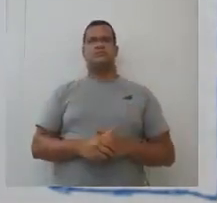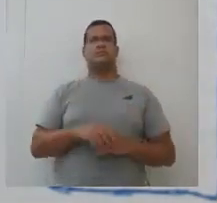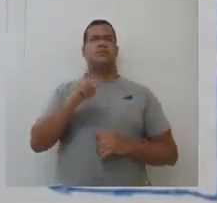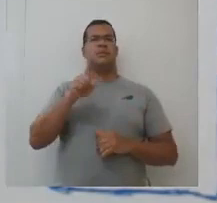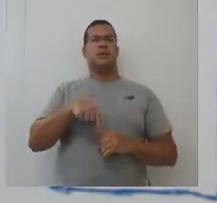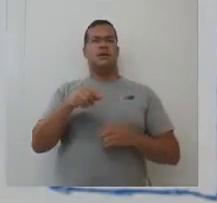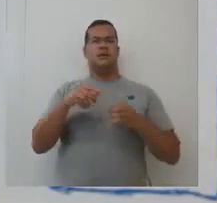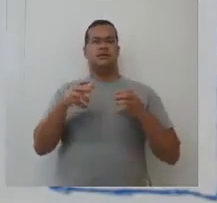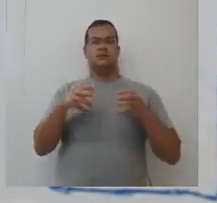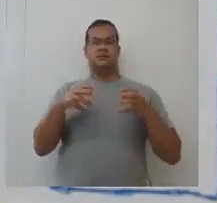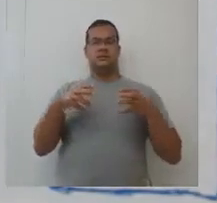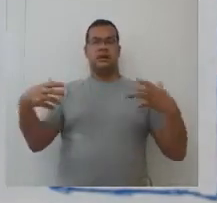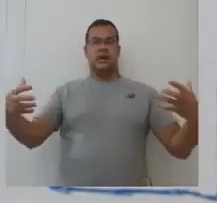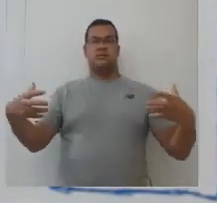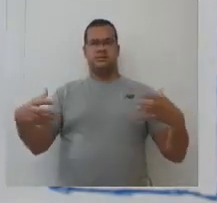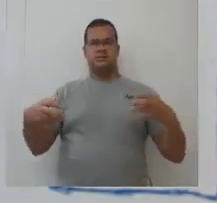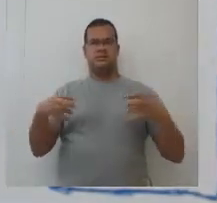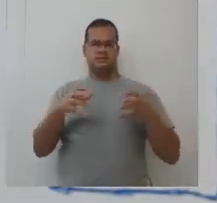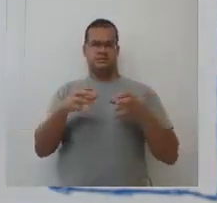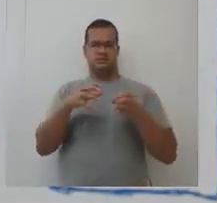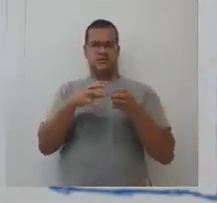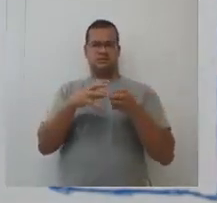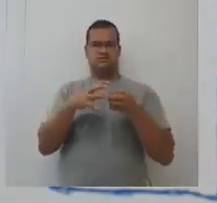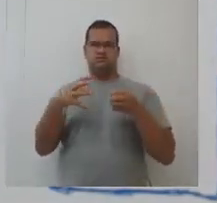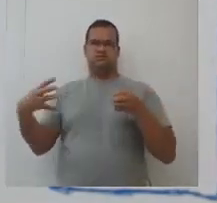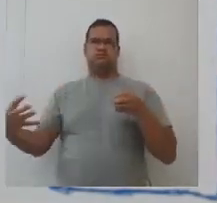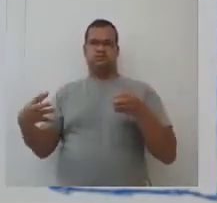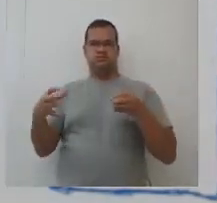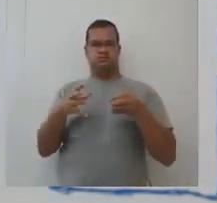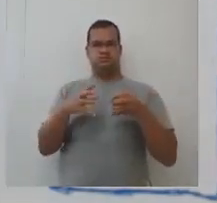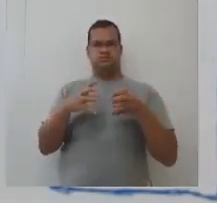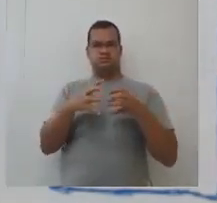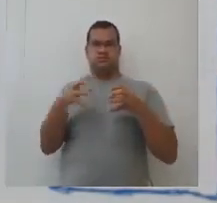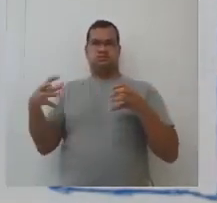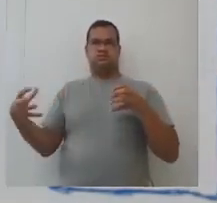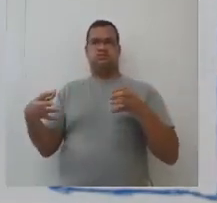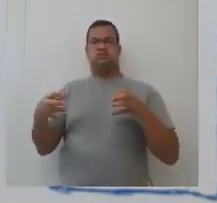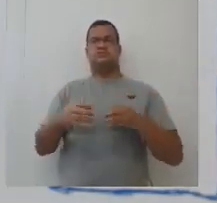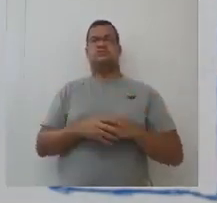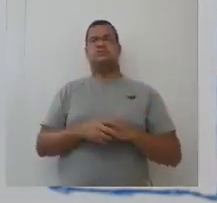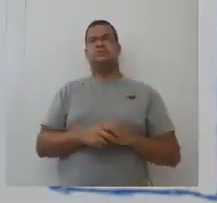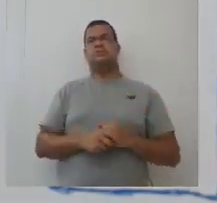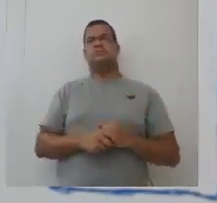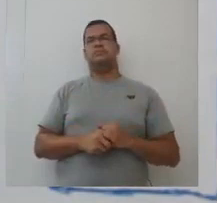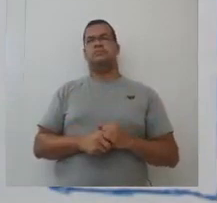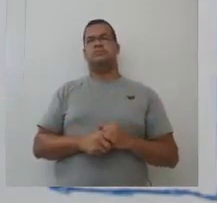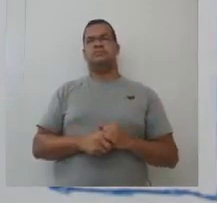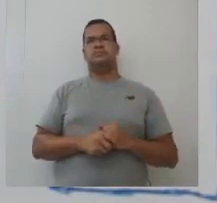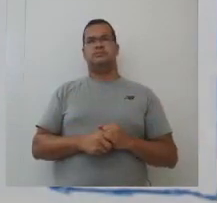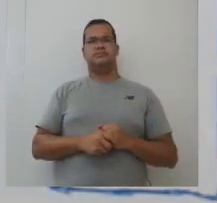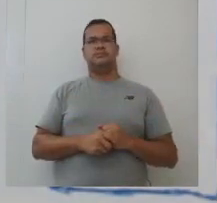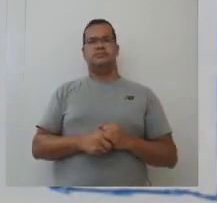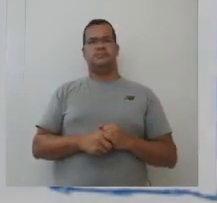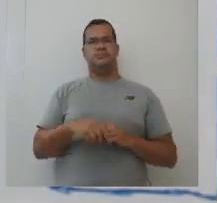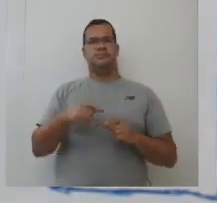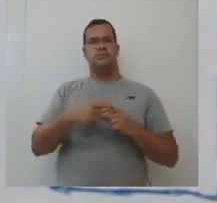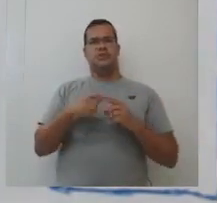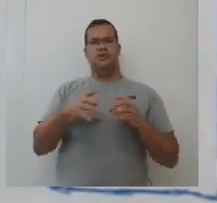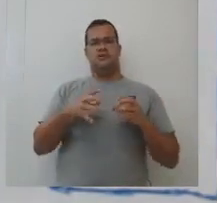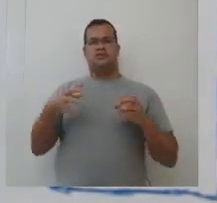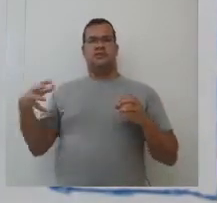campo que sai da carga, diverge, ou também chamado campo elétrico de